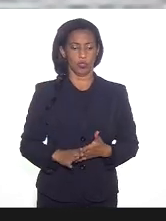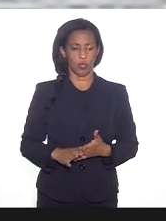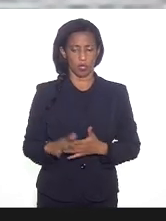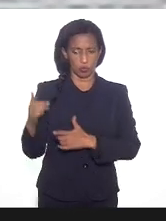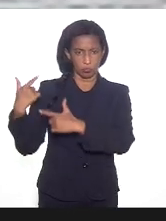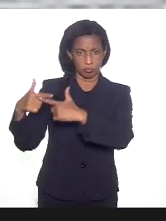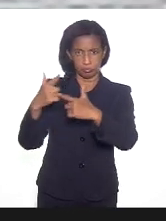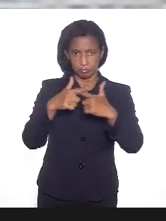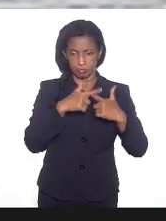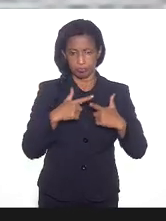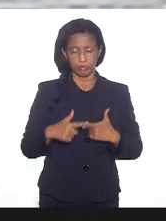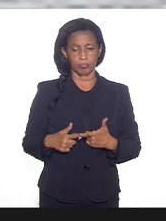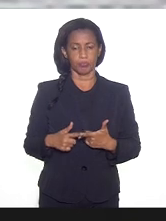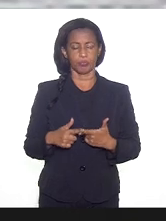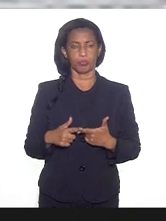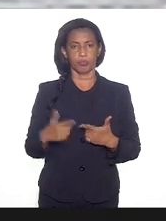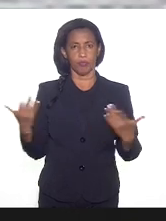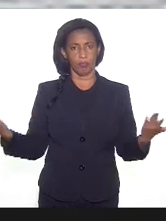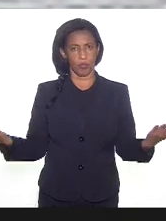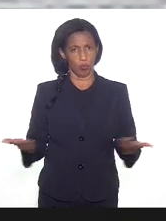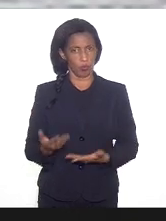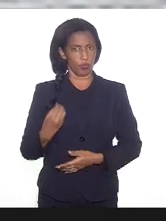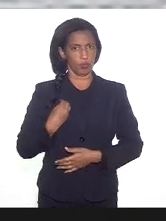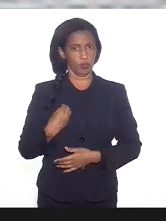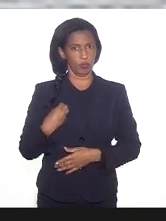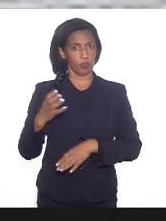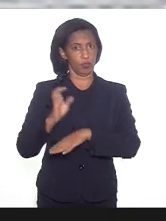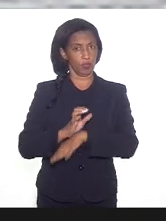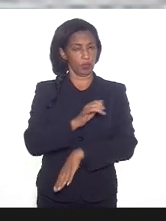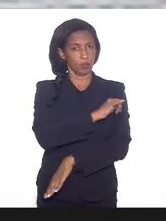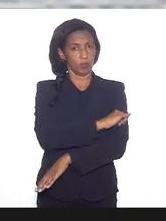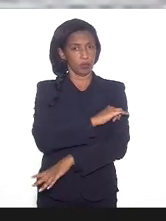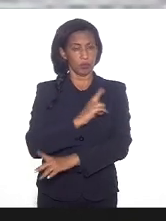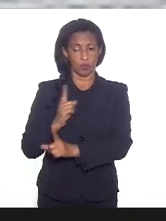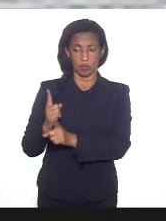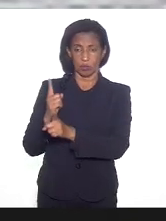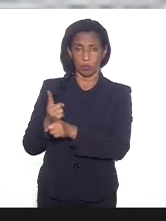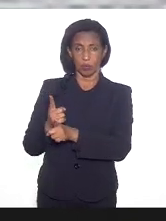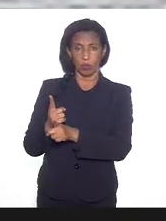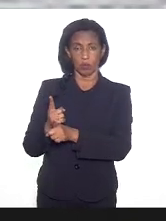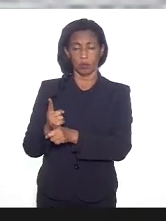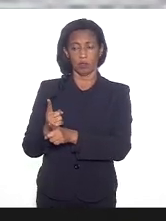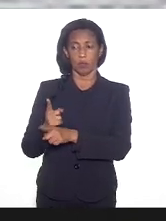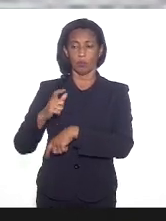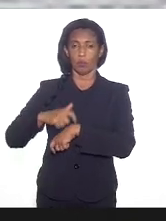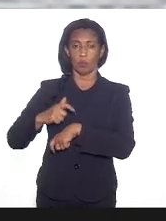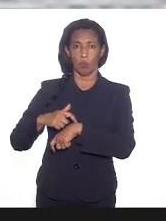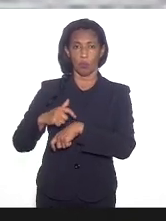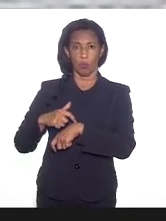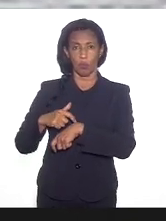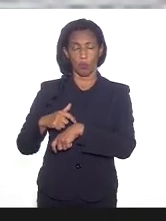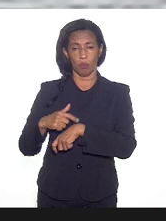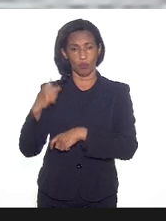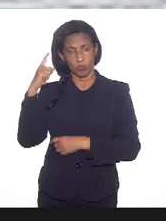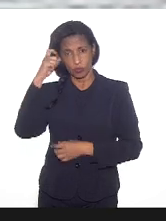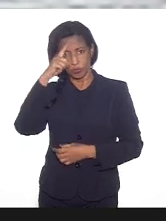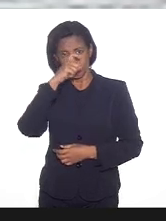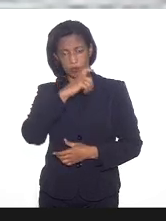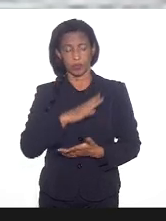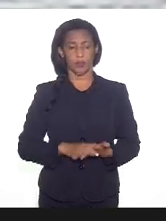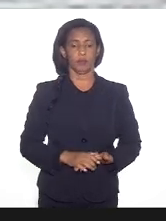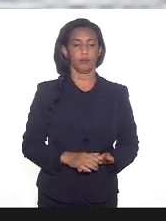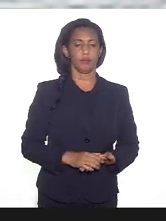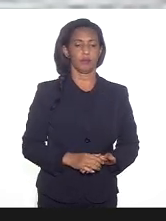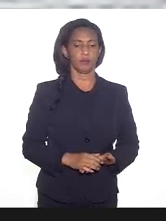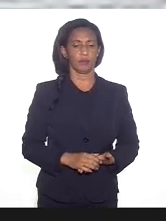cenário atual do Estado do Rio de Janeiro, que se encontra em um momento sensível na tentativa de uma recuperação fiscal